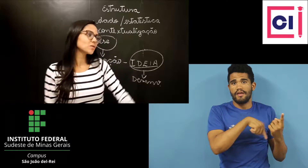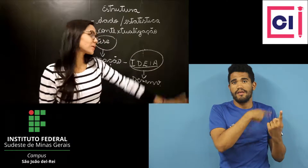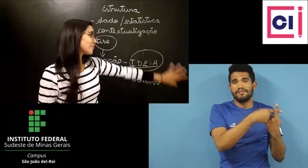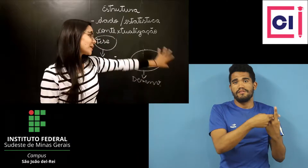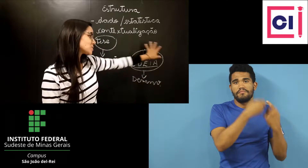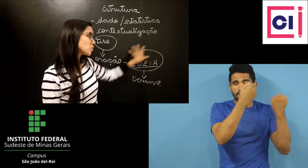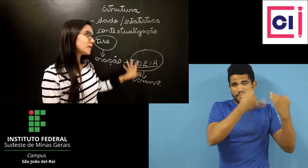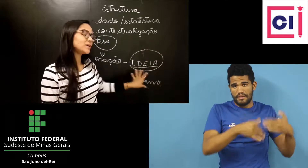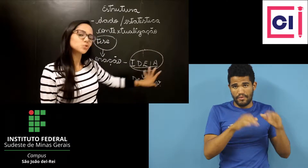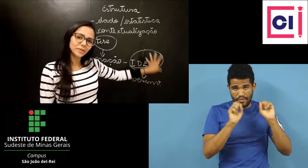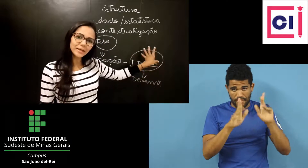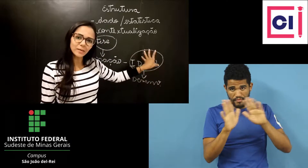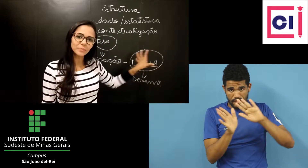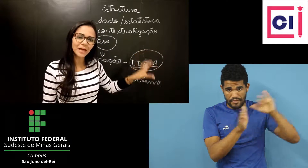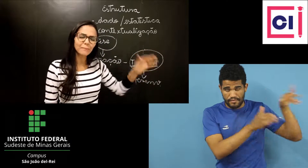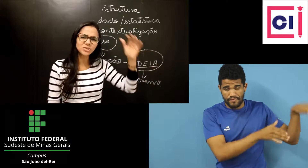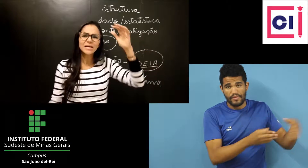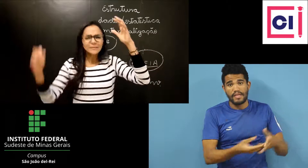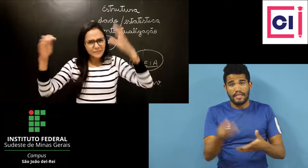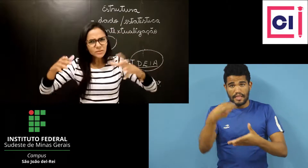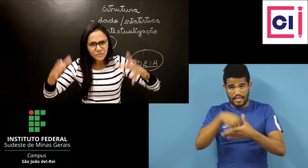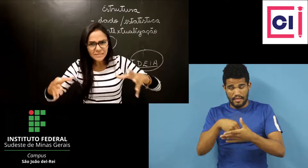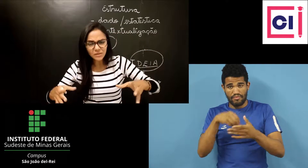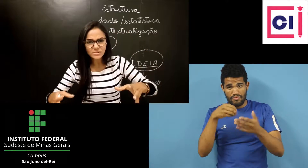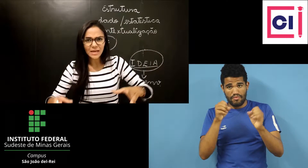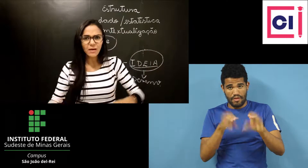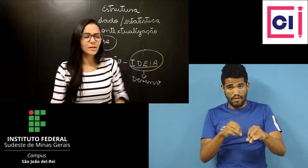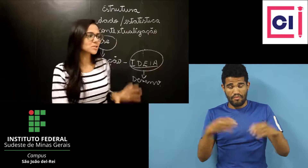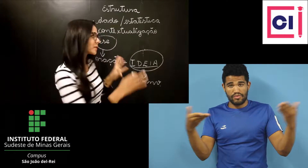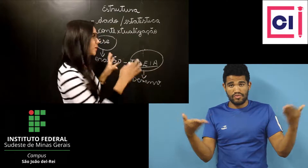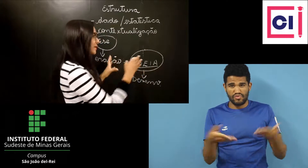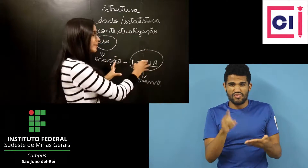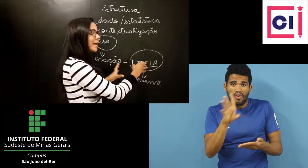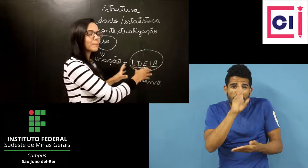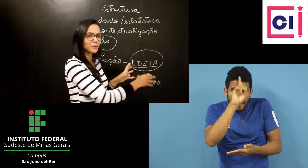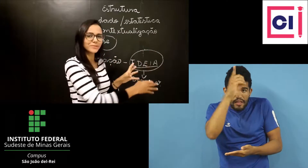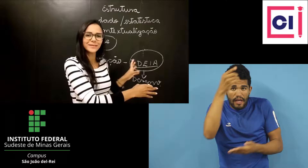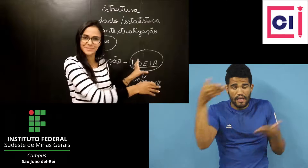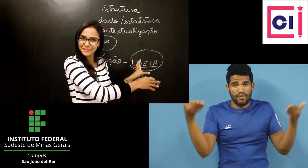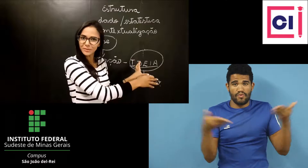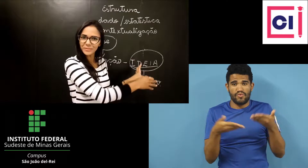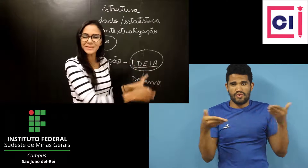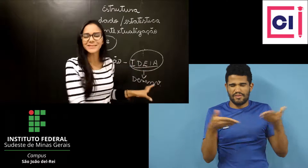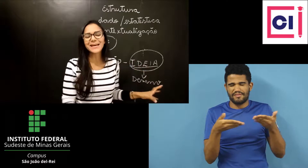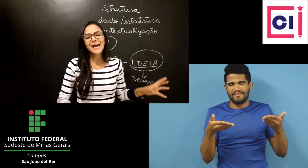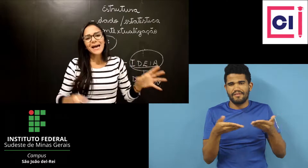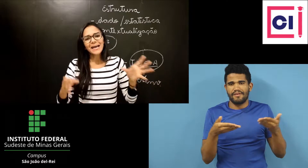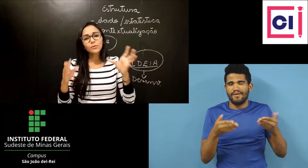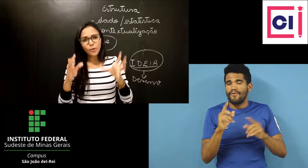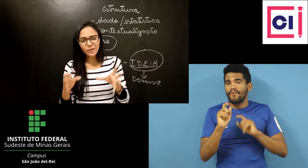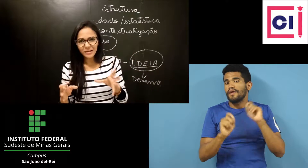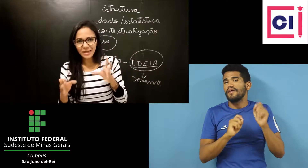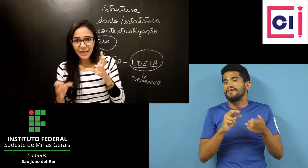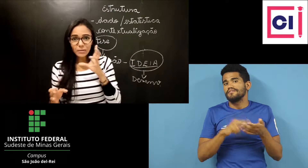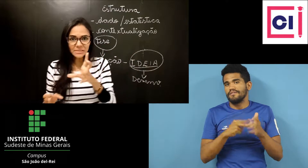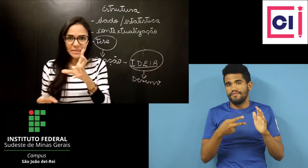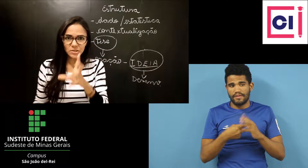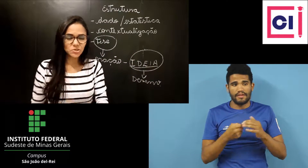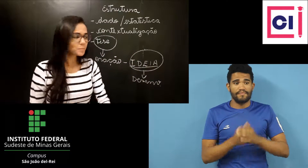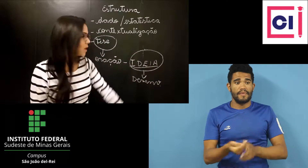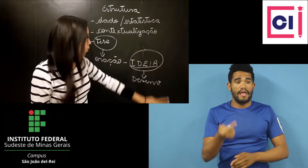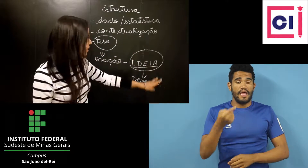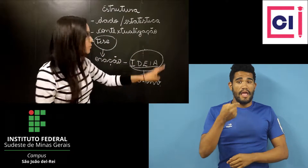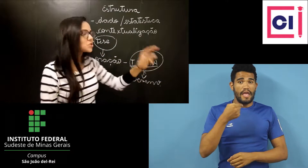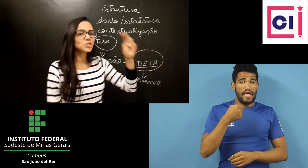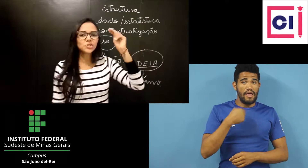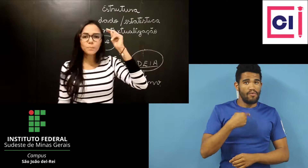de redação para falar sobre isso daqui, tá? Mas dentro dessa nossa aula, só para dar uma ideia para vocês, literalmente, do que eu quero falar, é o